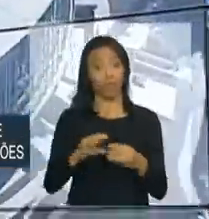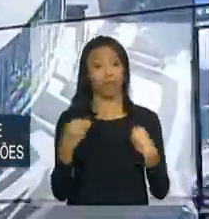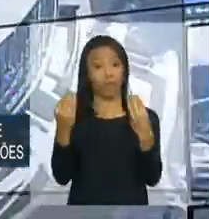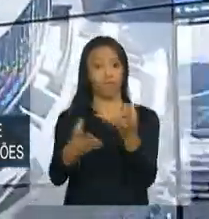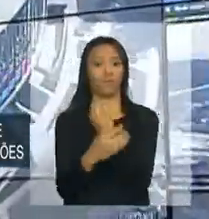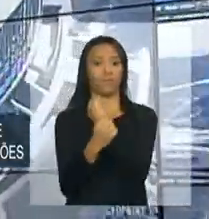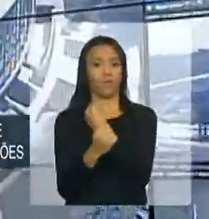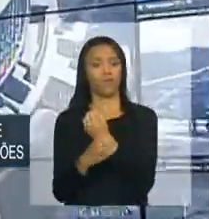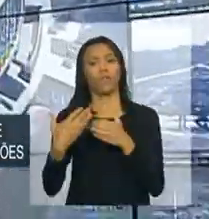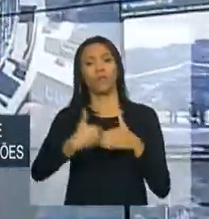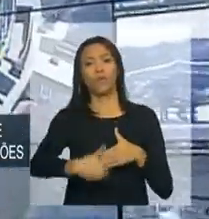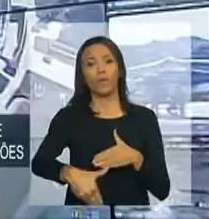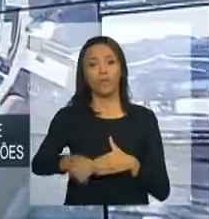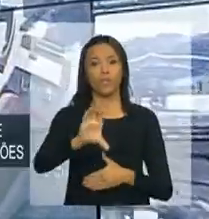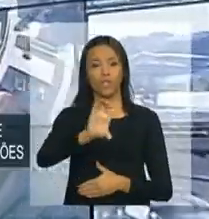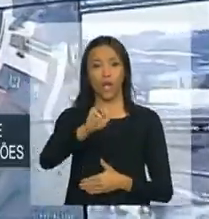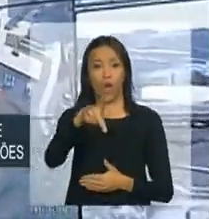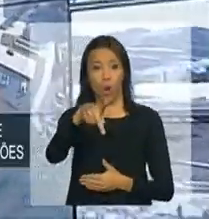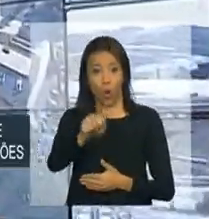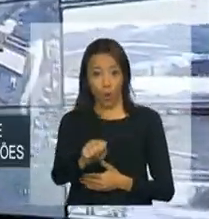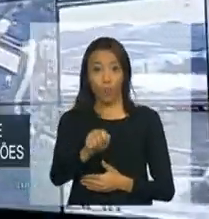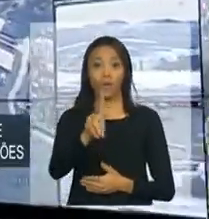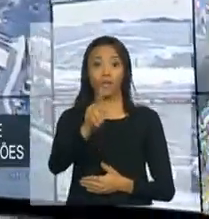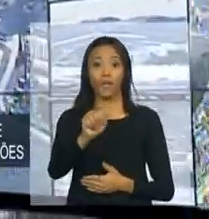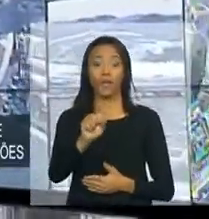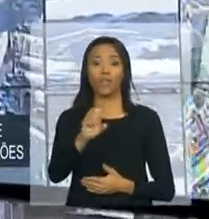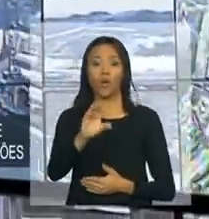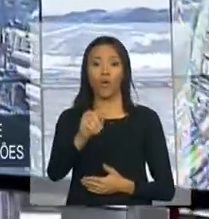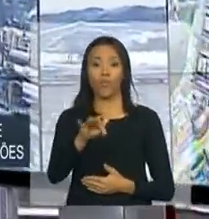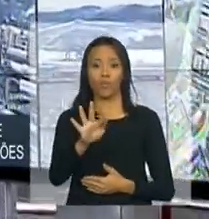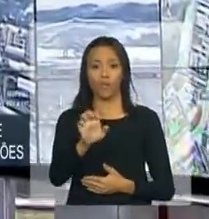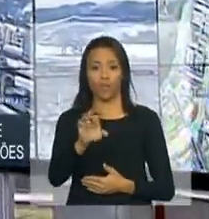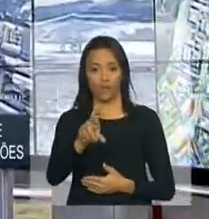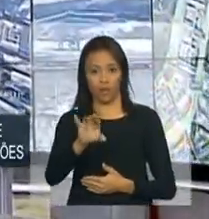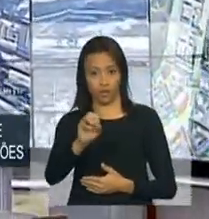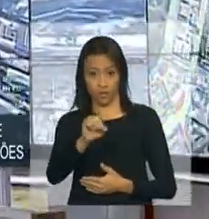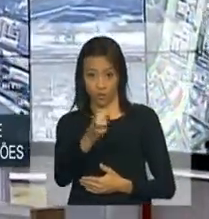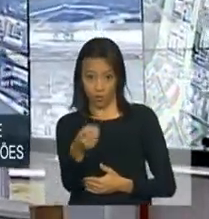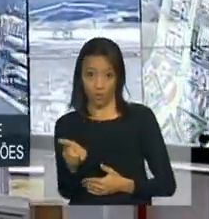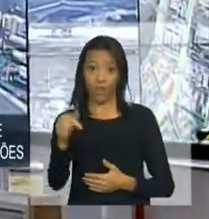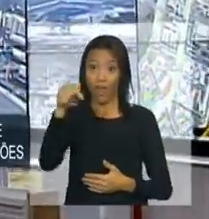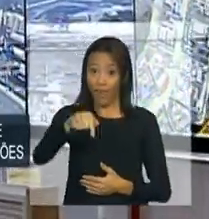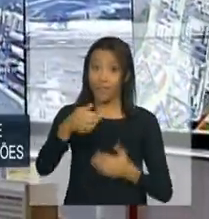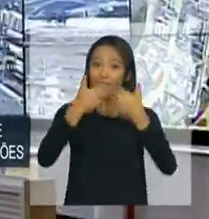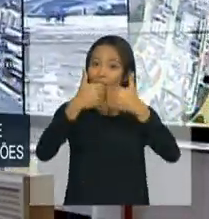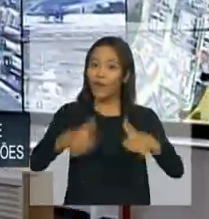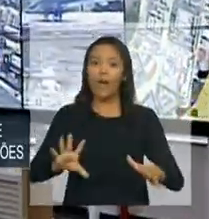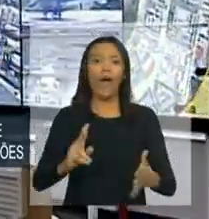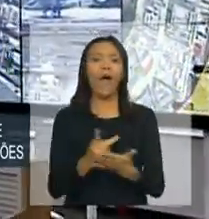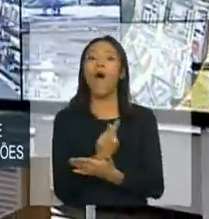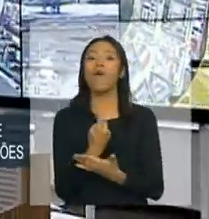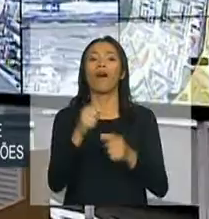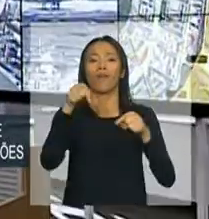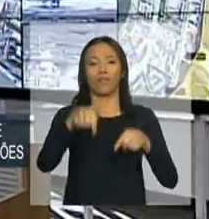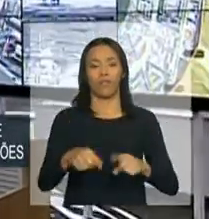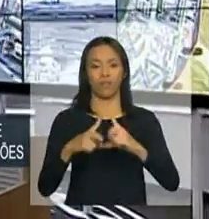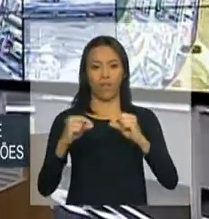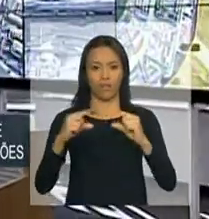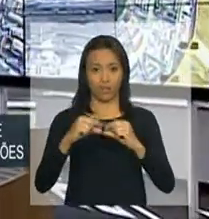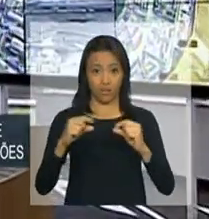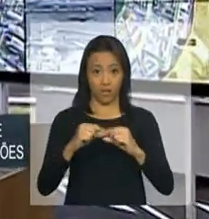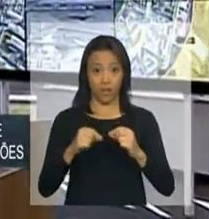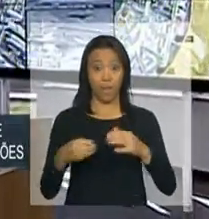durante a Copa das Confederações essa inauguração ocorre aqui em Brasília na sede da Polícia